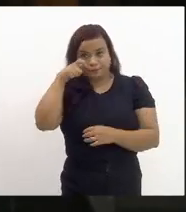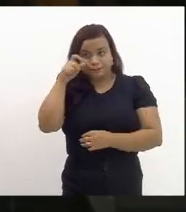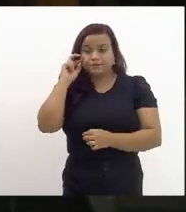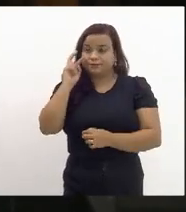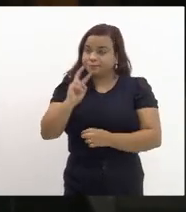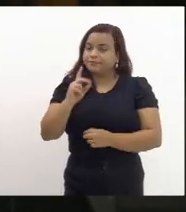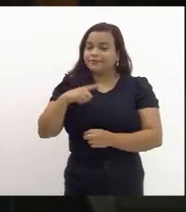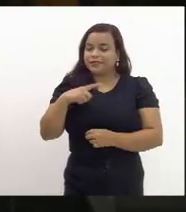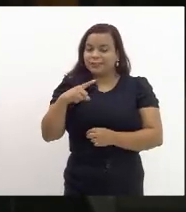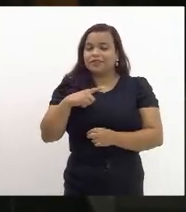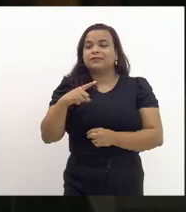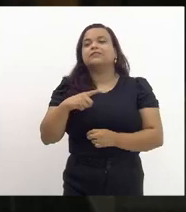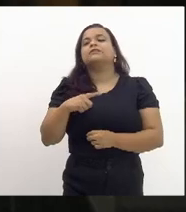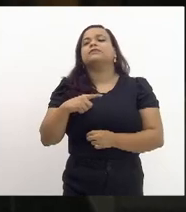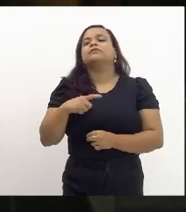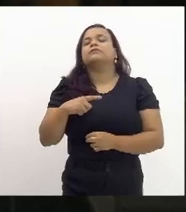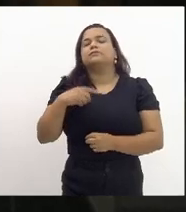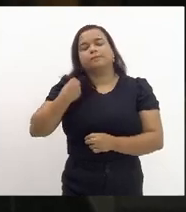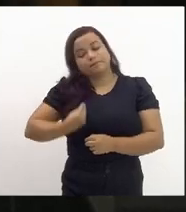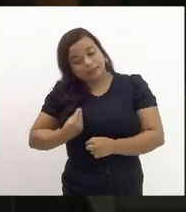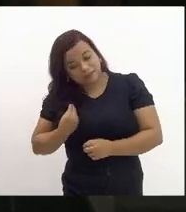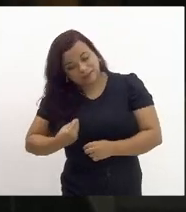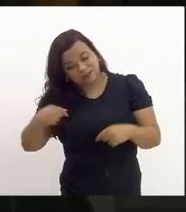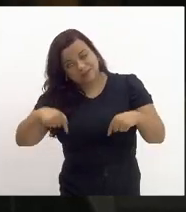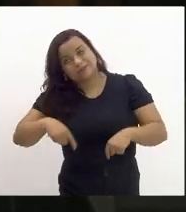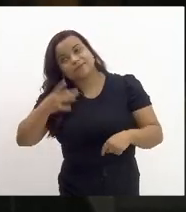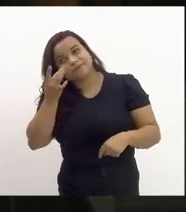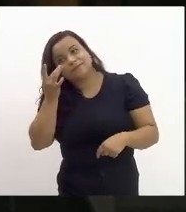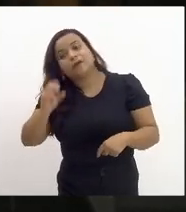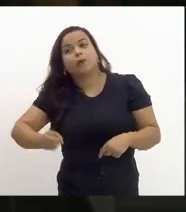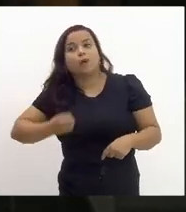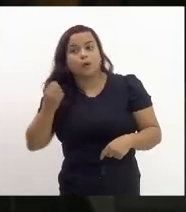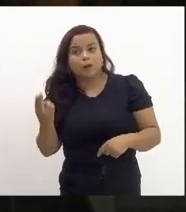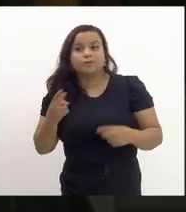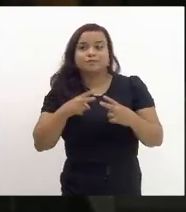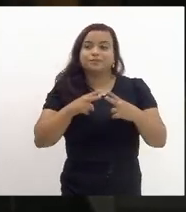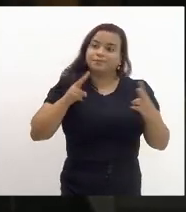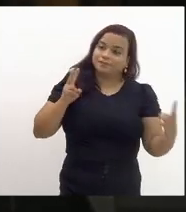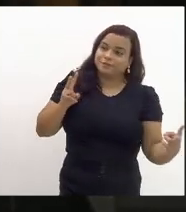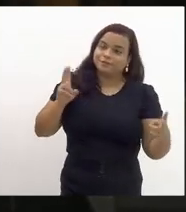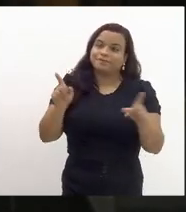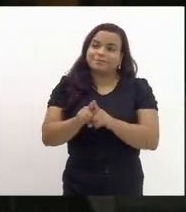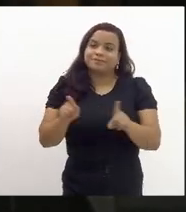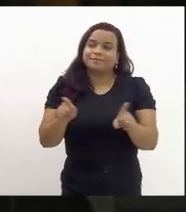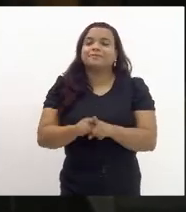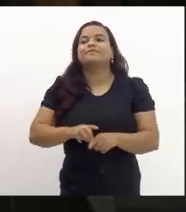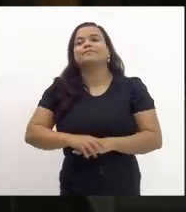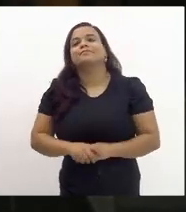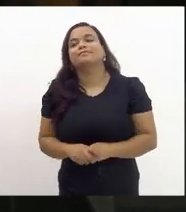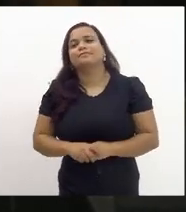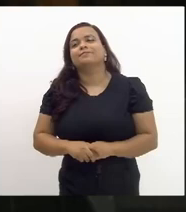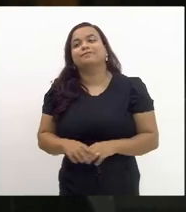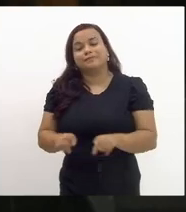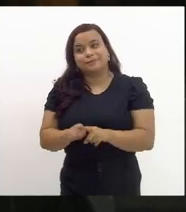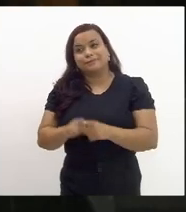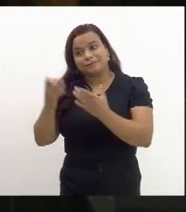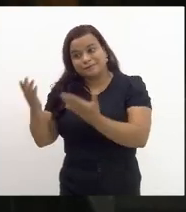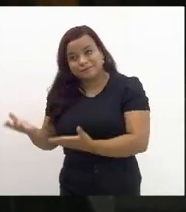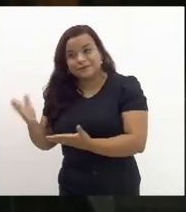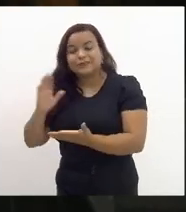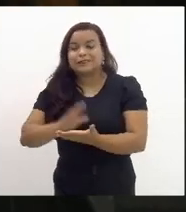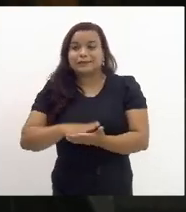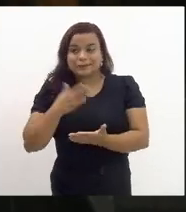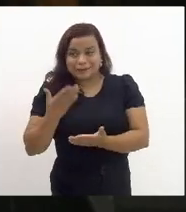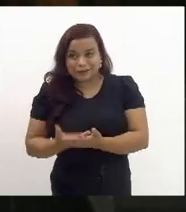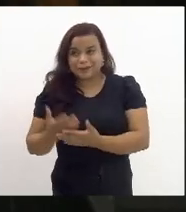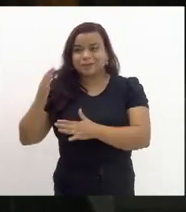assistem de forma presencial e remota, senhora